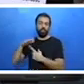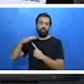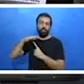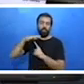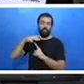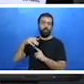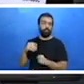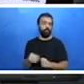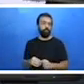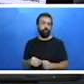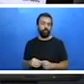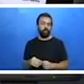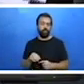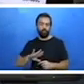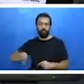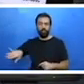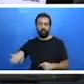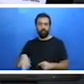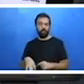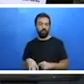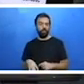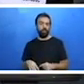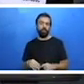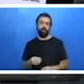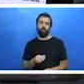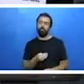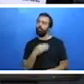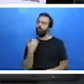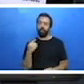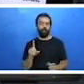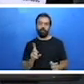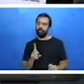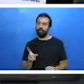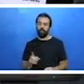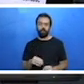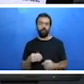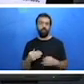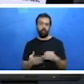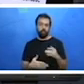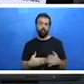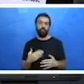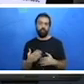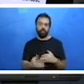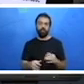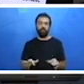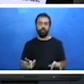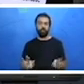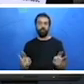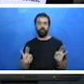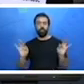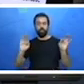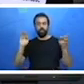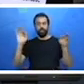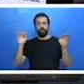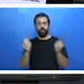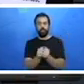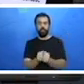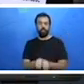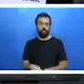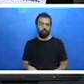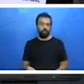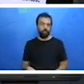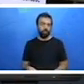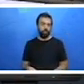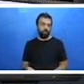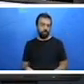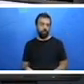vai morrer. Então aqui na 15ª estrofe ele diz que o cordel acompanhou o progresso tecnológico e não é mais vendido em